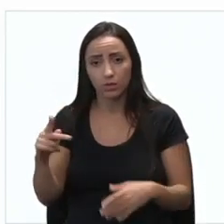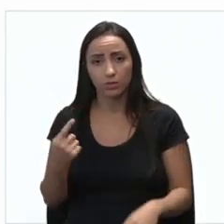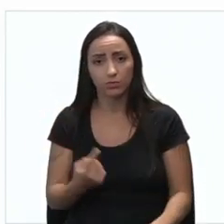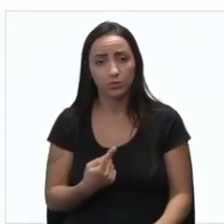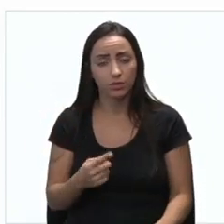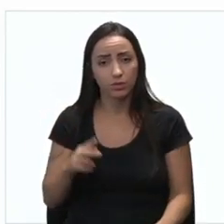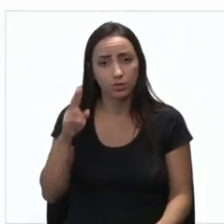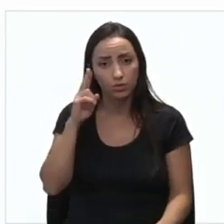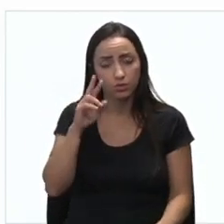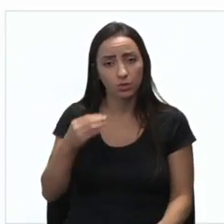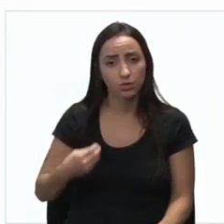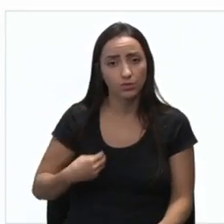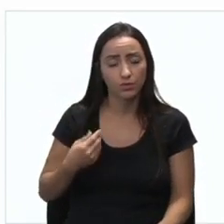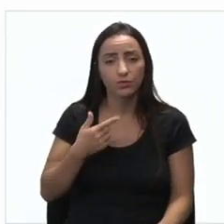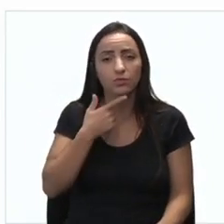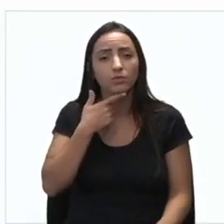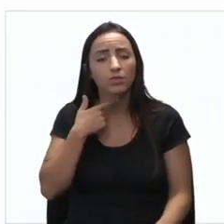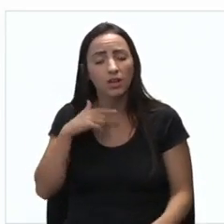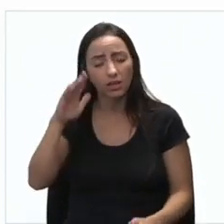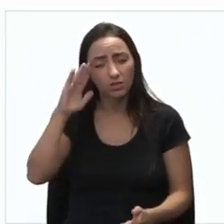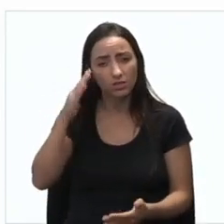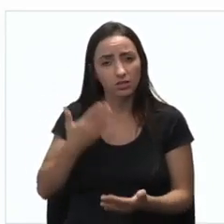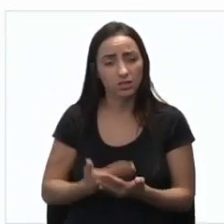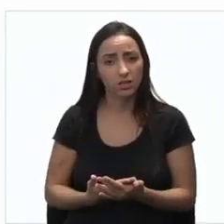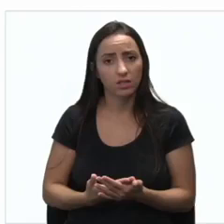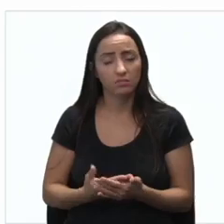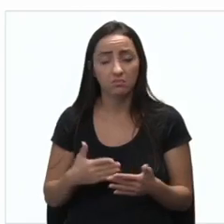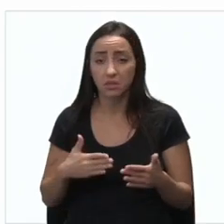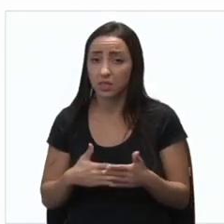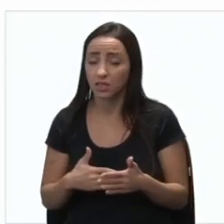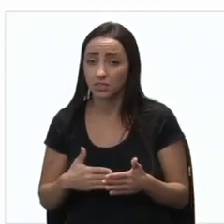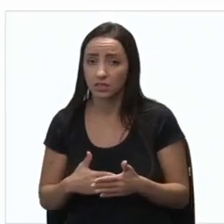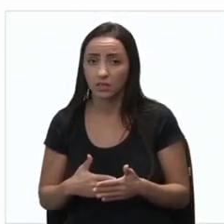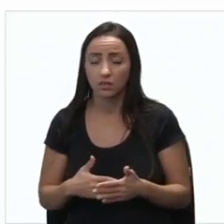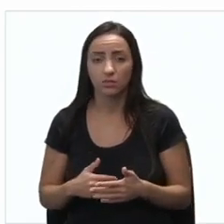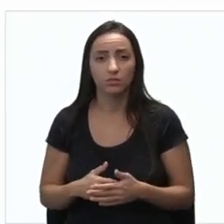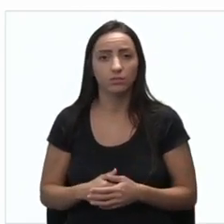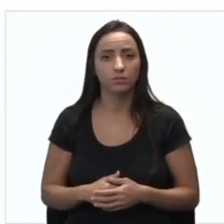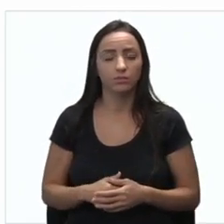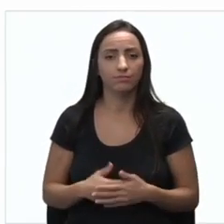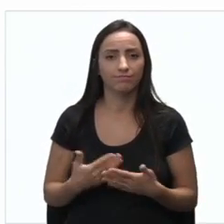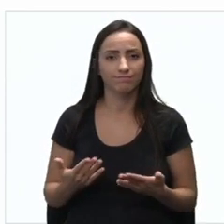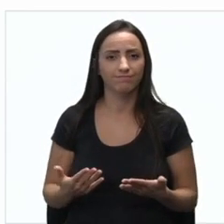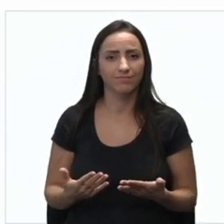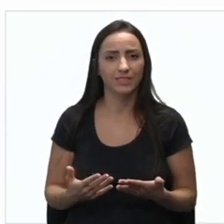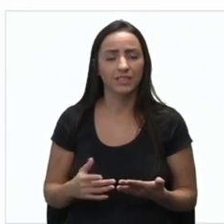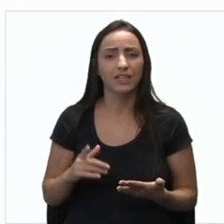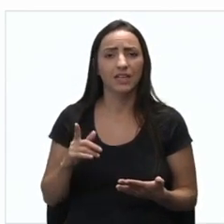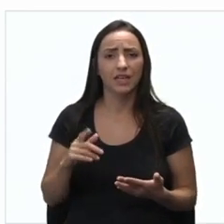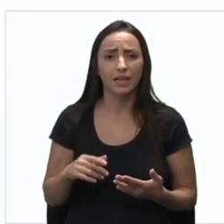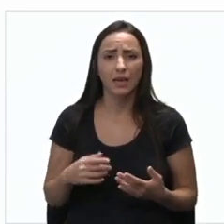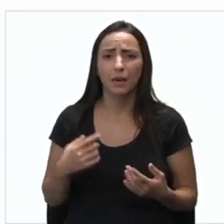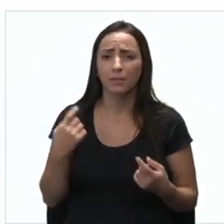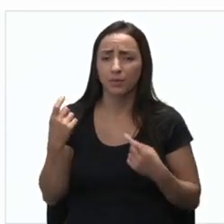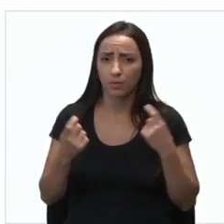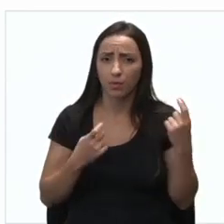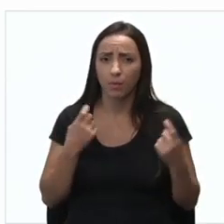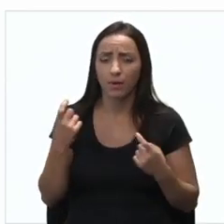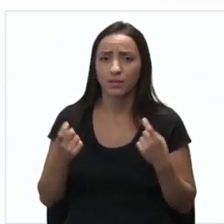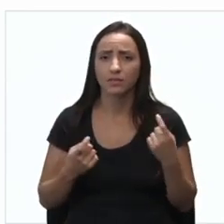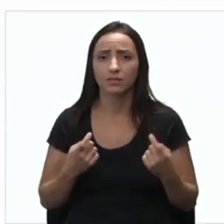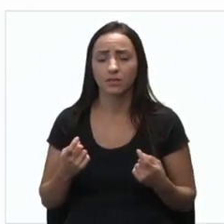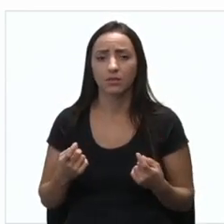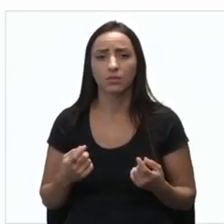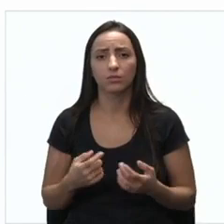história de vida, desejos, crenças, limitações. Veja, então, é grande a preocupação aí com